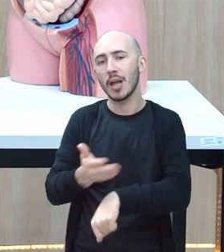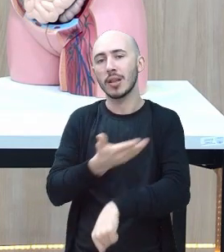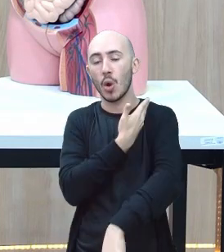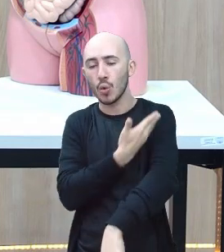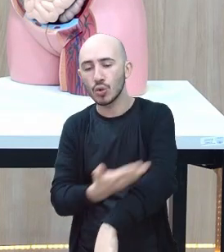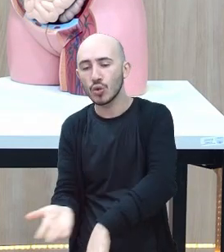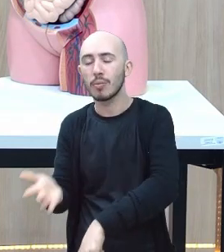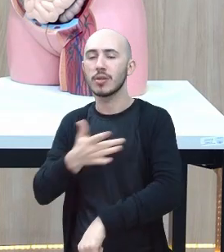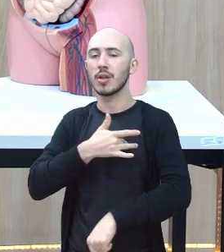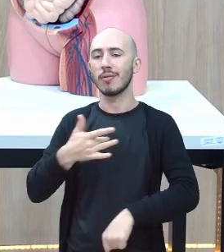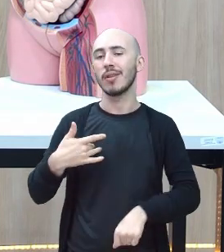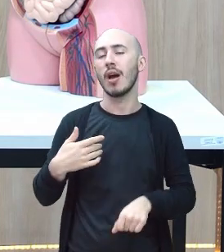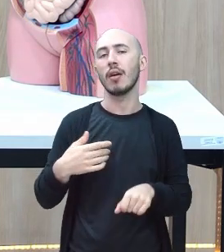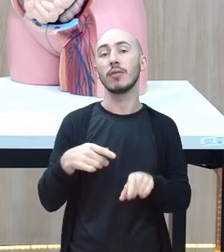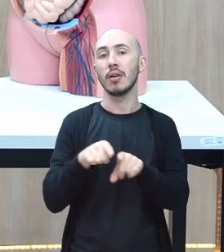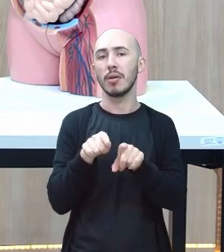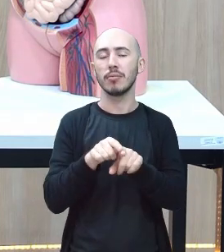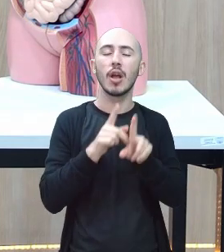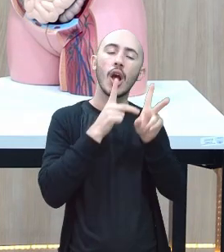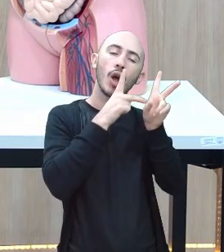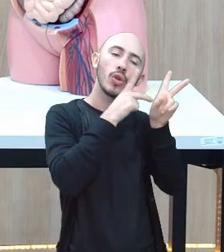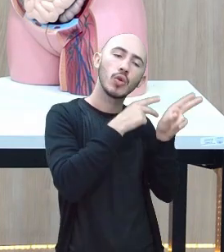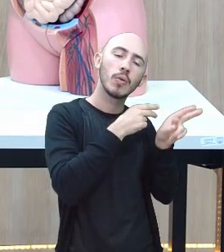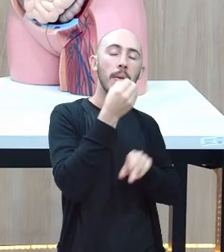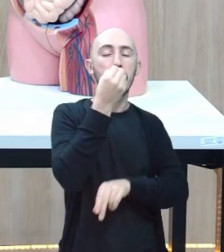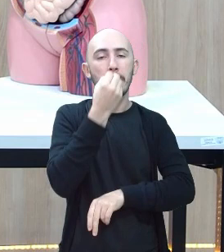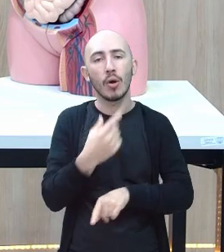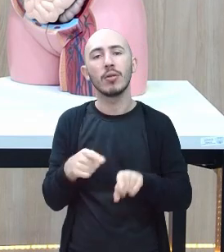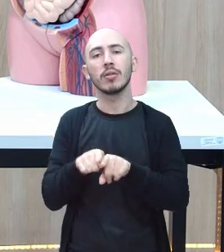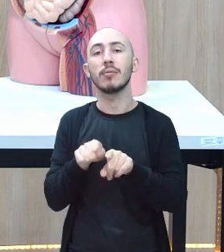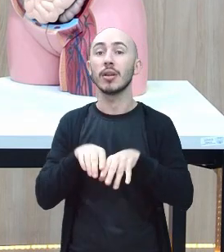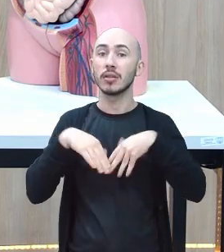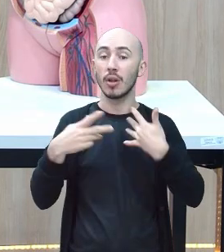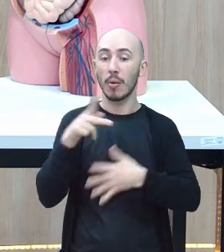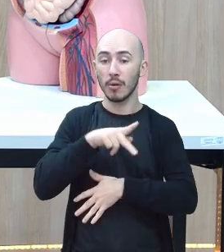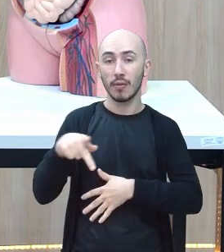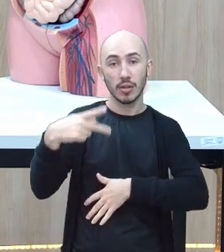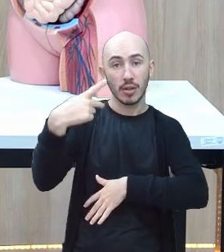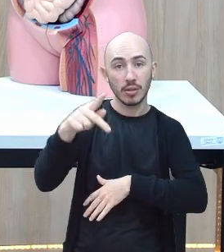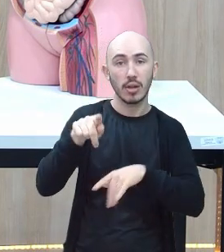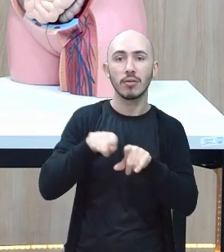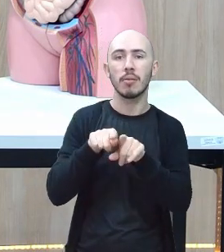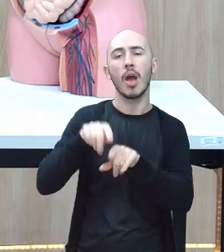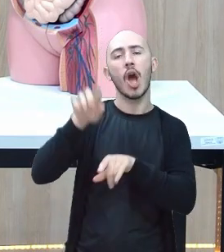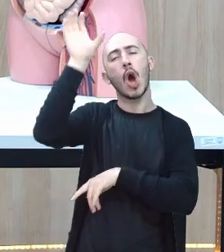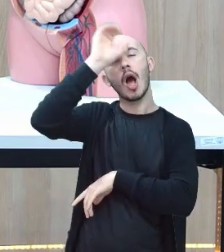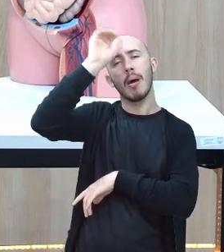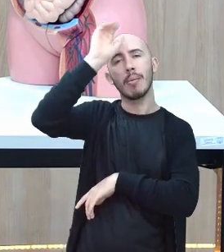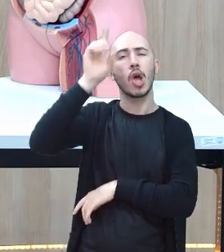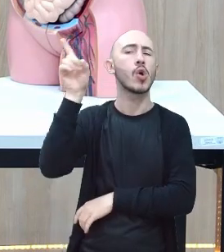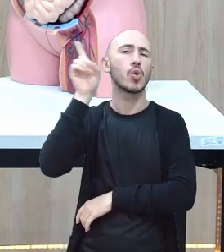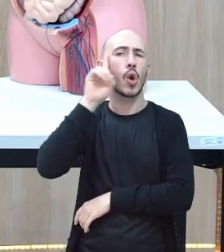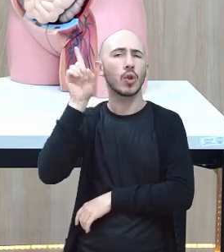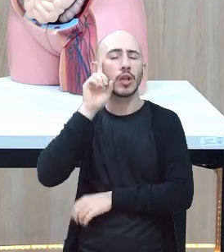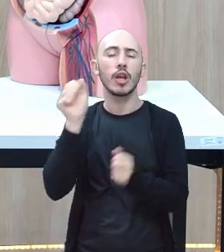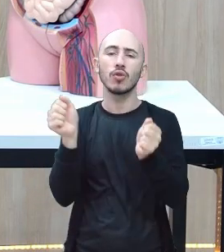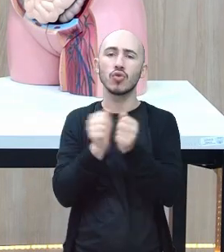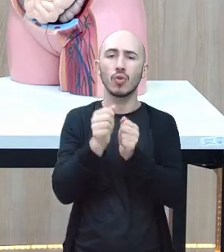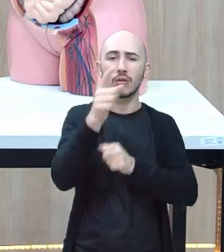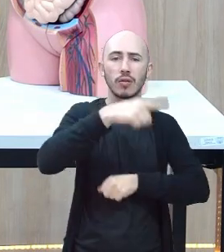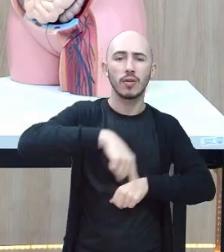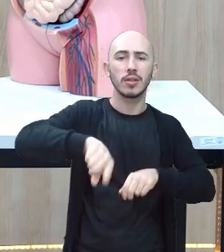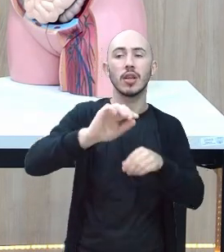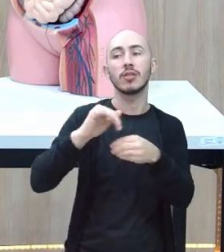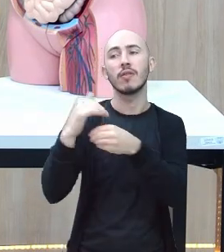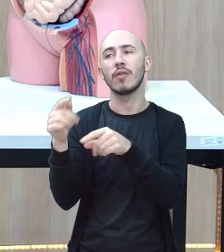é importante para podermos aprender melhor. O professor de vocês, ele aprende todo dia, aprende com vocês, aprende no meu